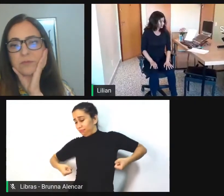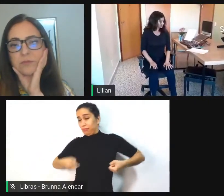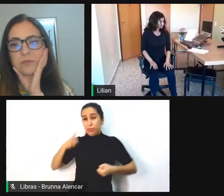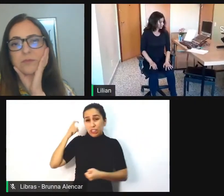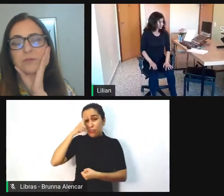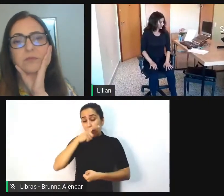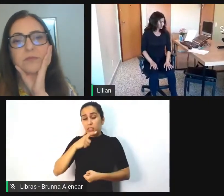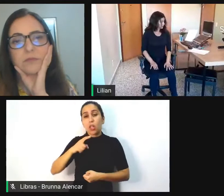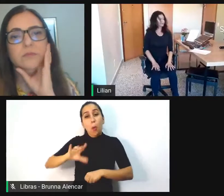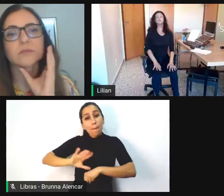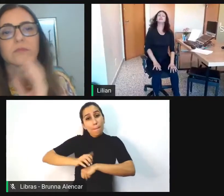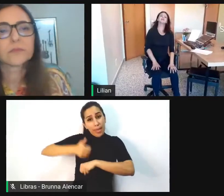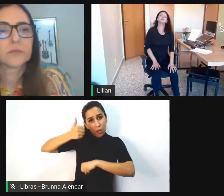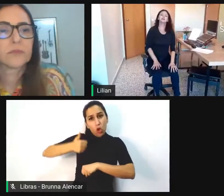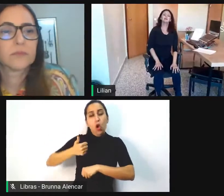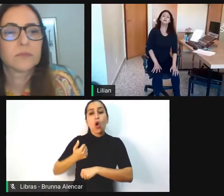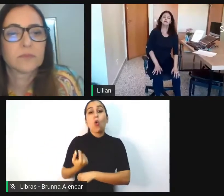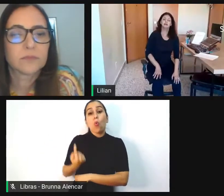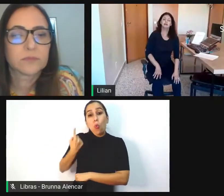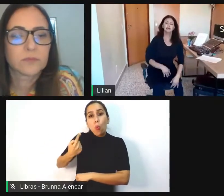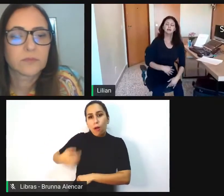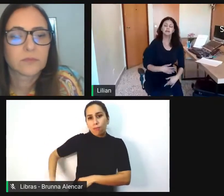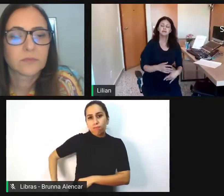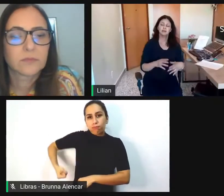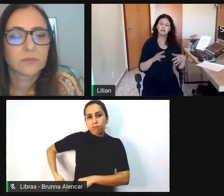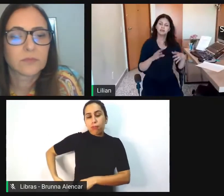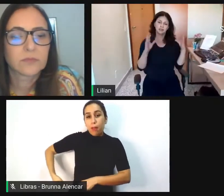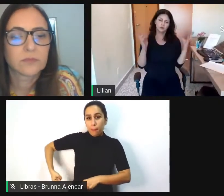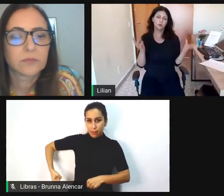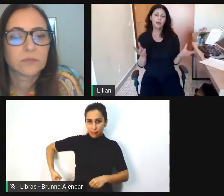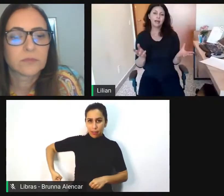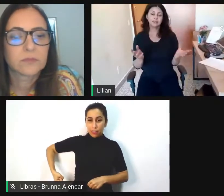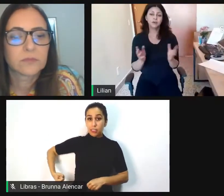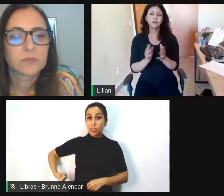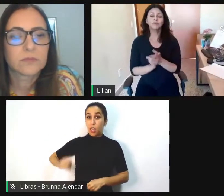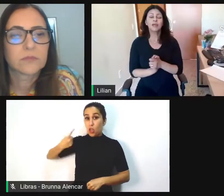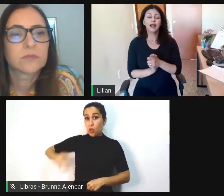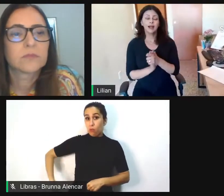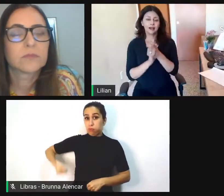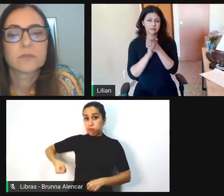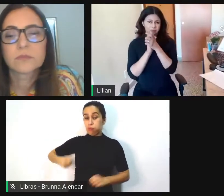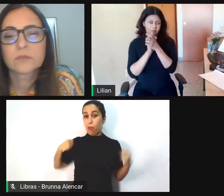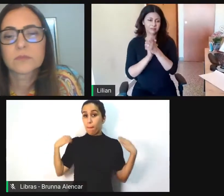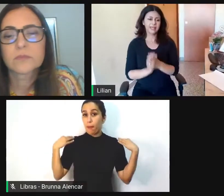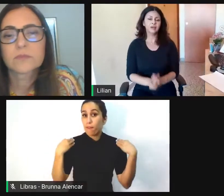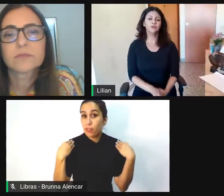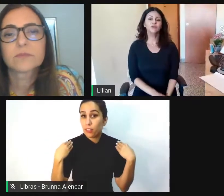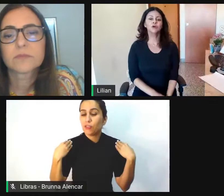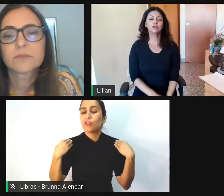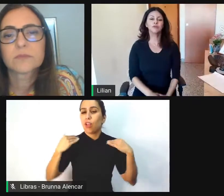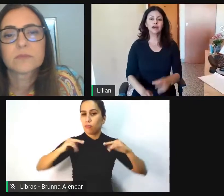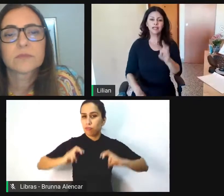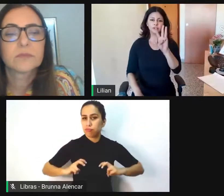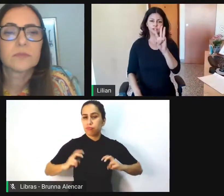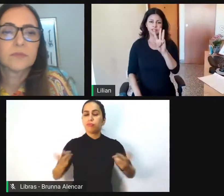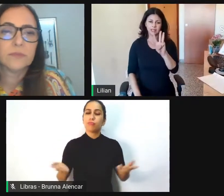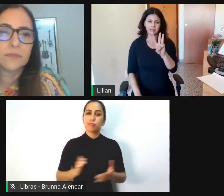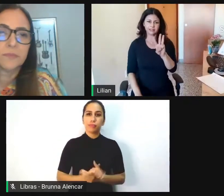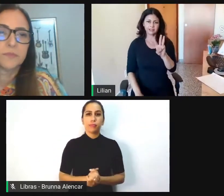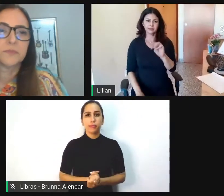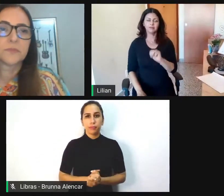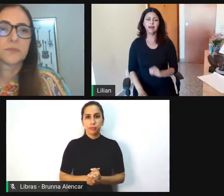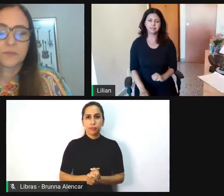que sobre cadeira, né, assim, o básico. Ah, tem um outro, eu falei